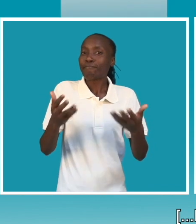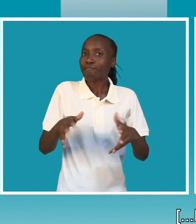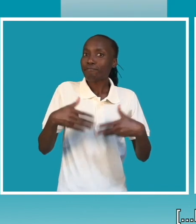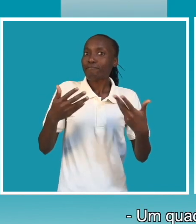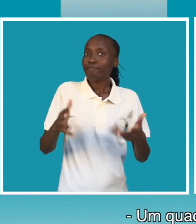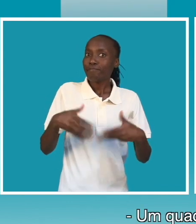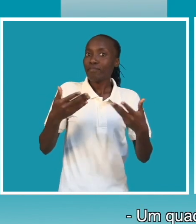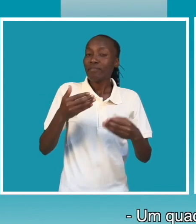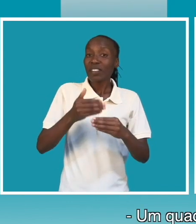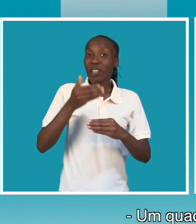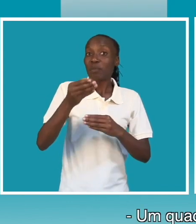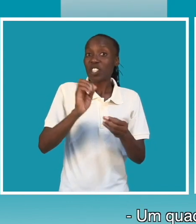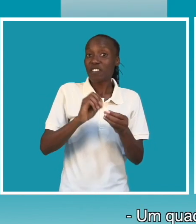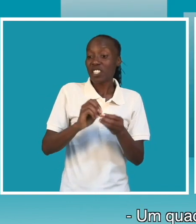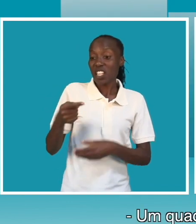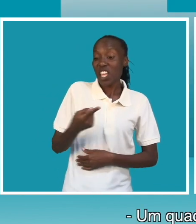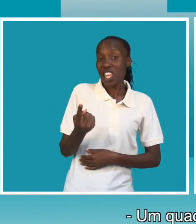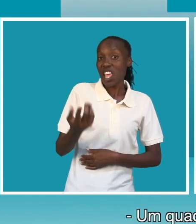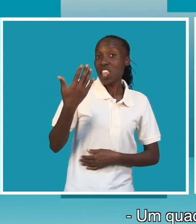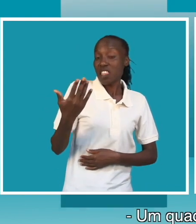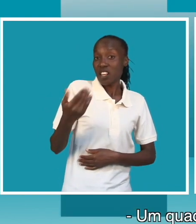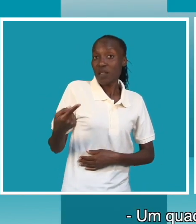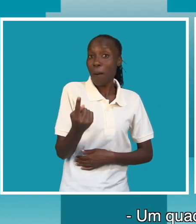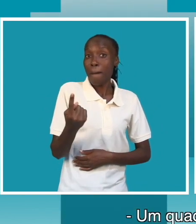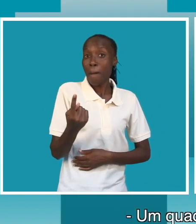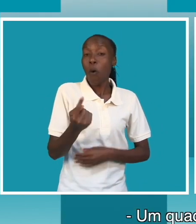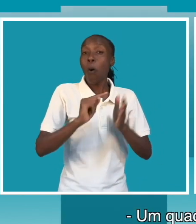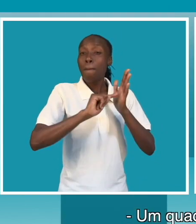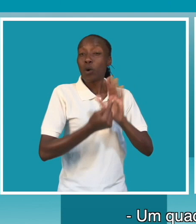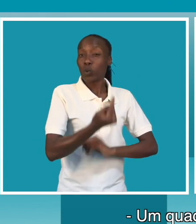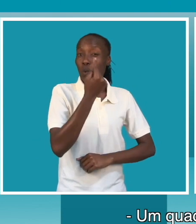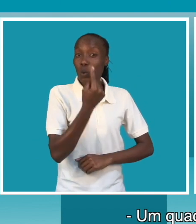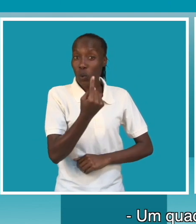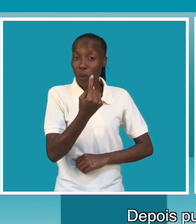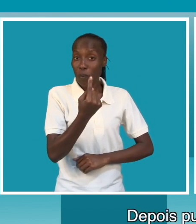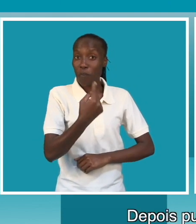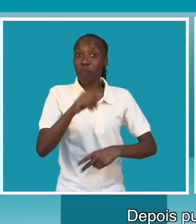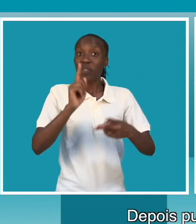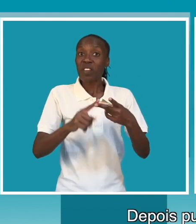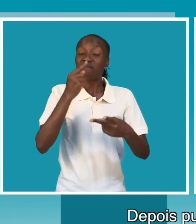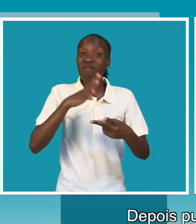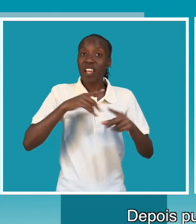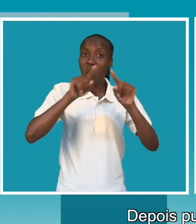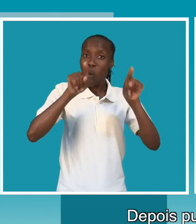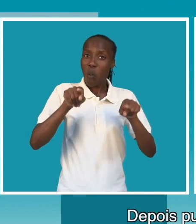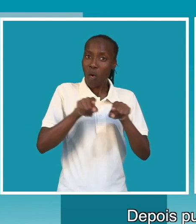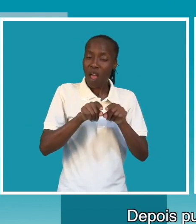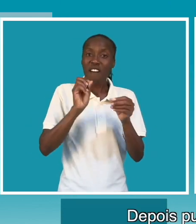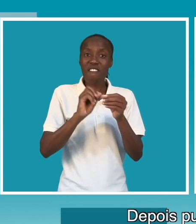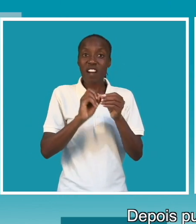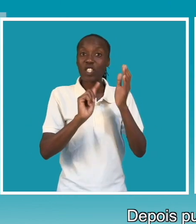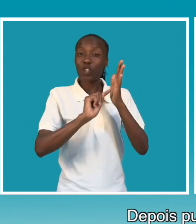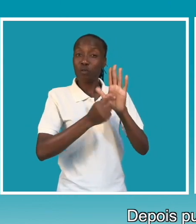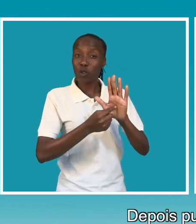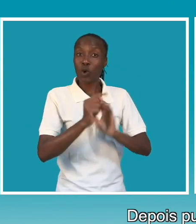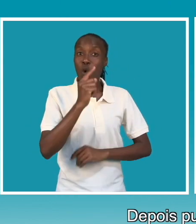e depois de fazer um quadradinho, depois de um quadradinho, faz o ponto